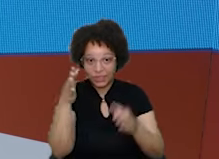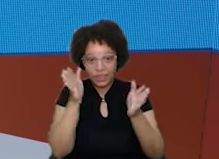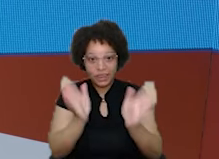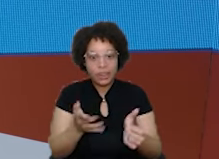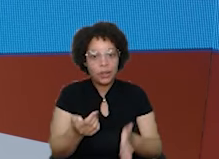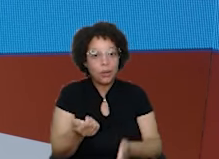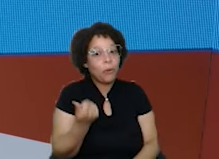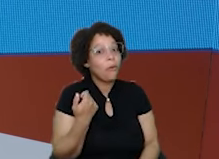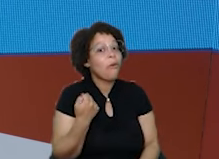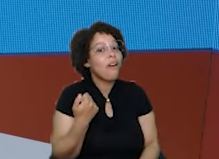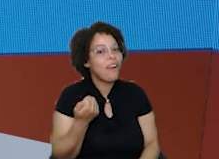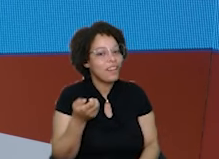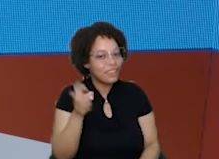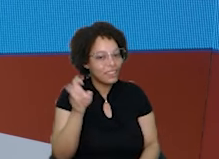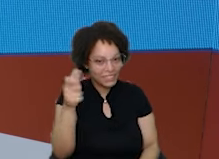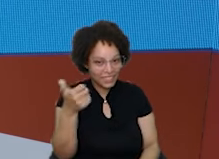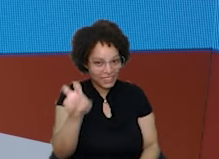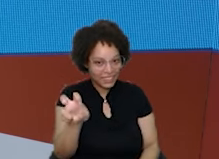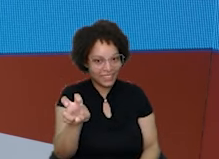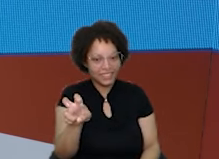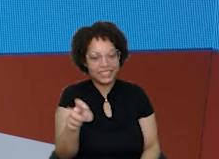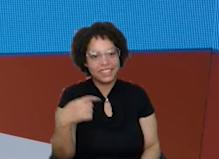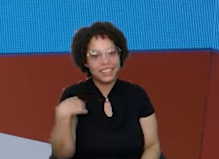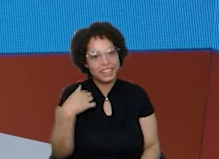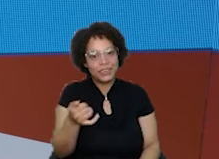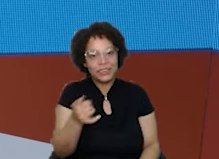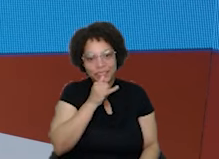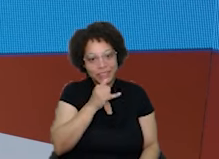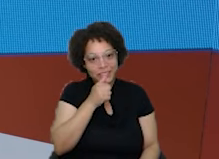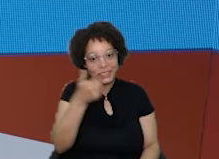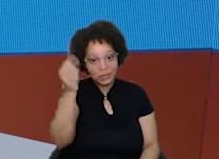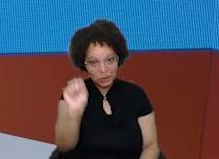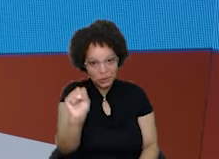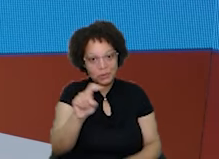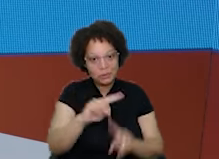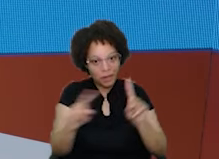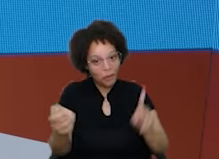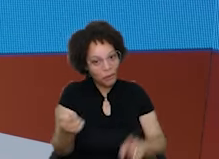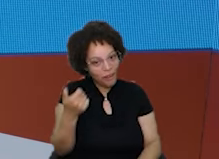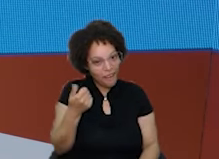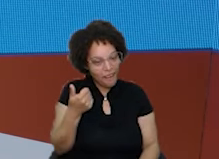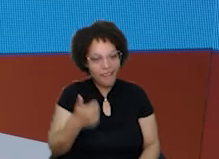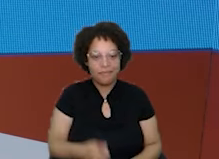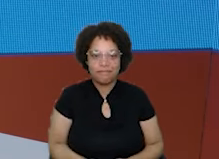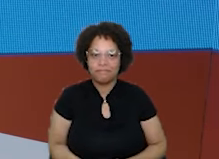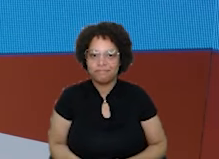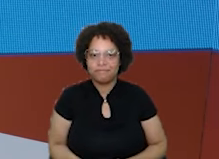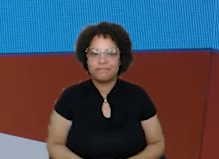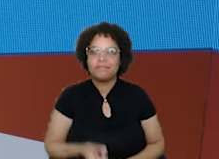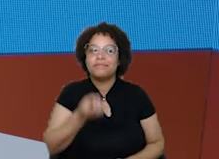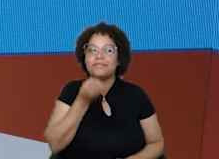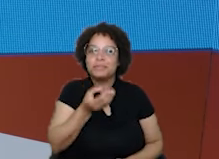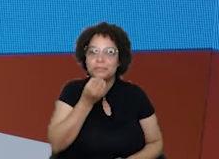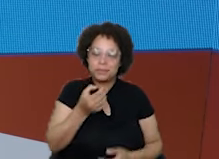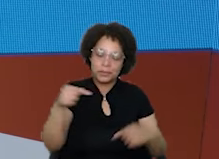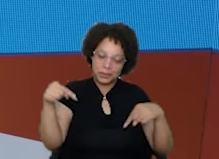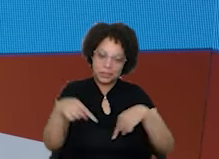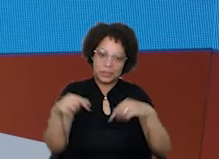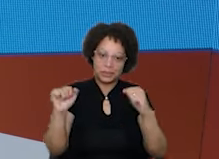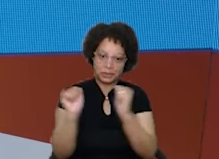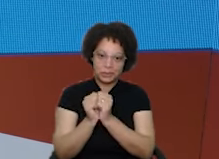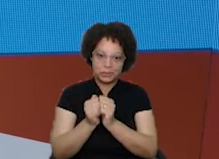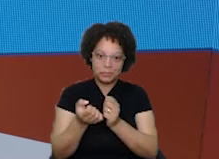debutante ainda não atingi minha maioridade mas já sou quase um debutante chega lá e um prazer estar aqui com vocês para poder compartilhar